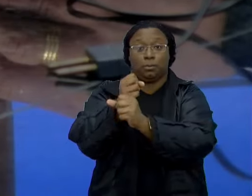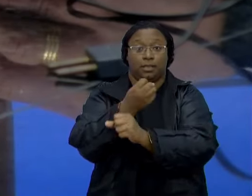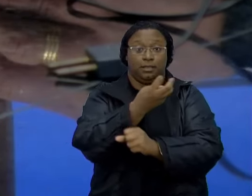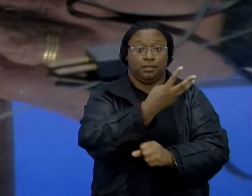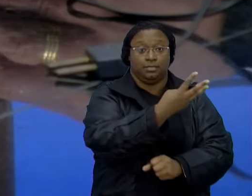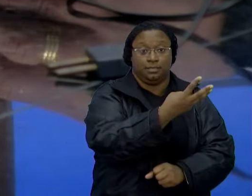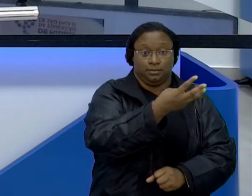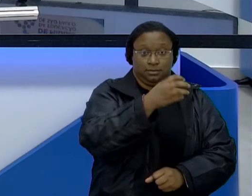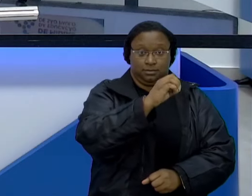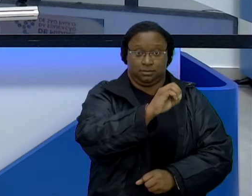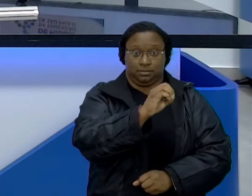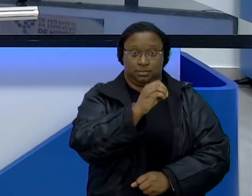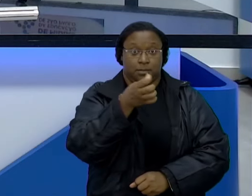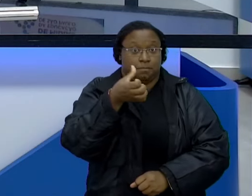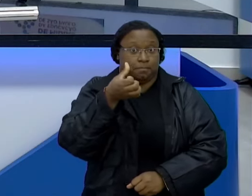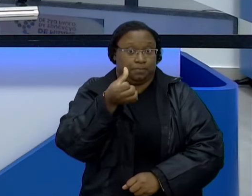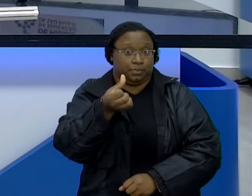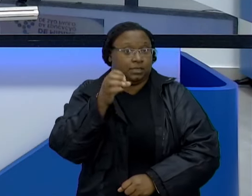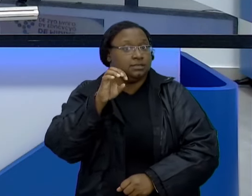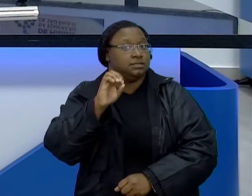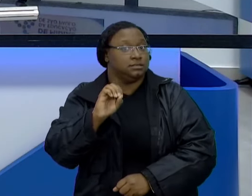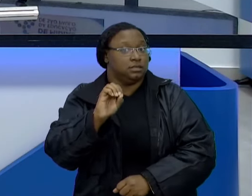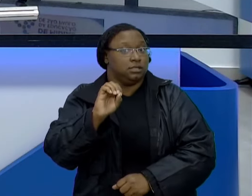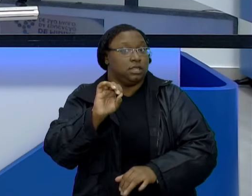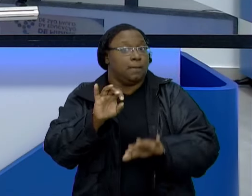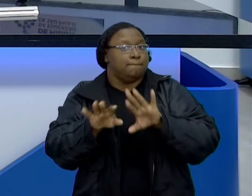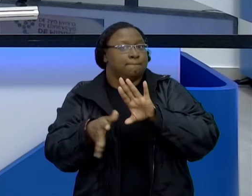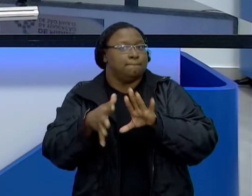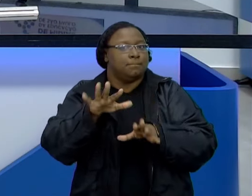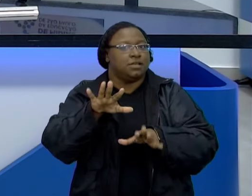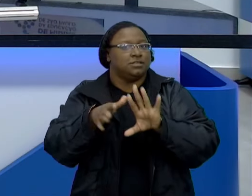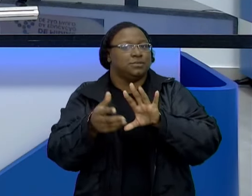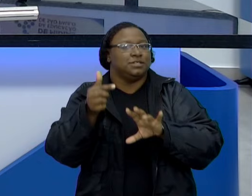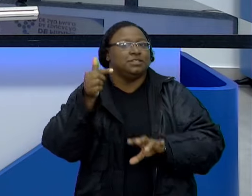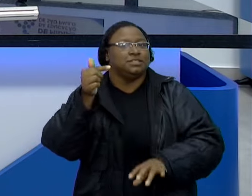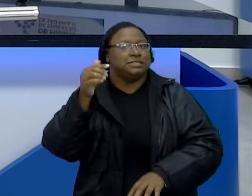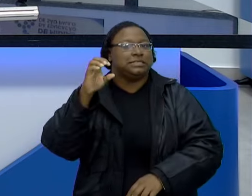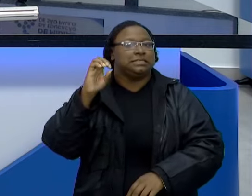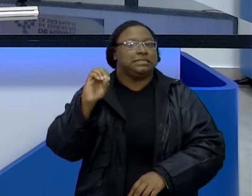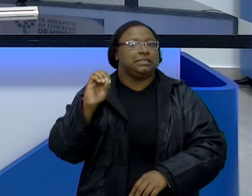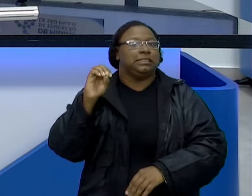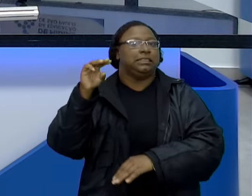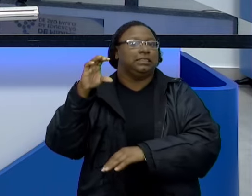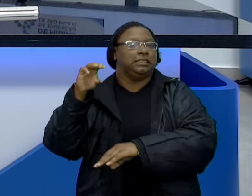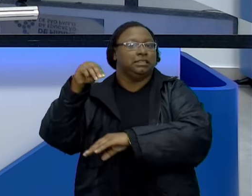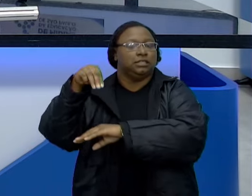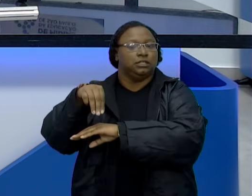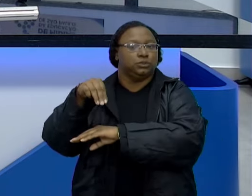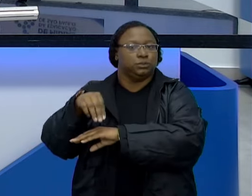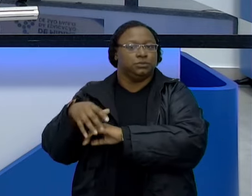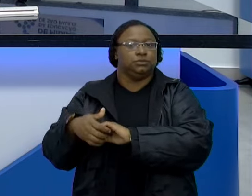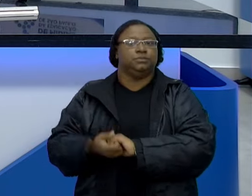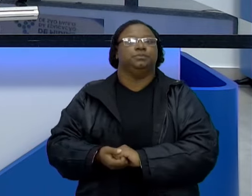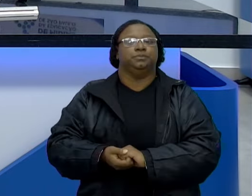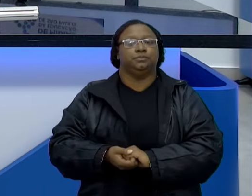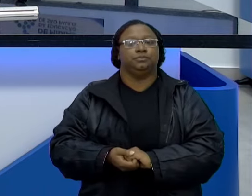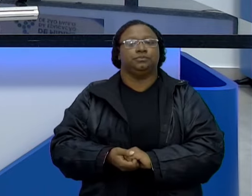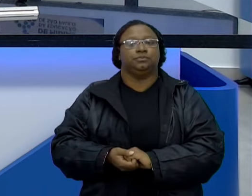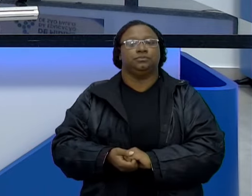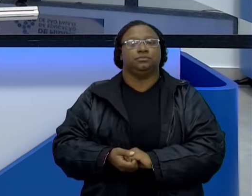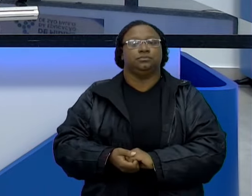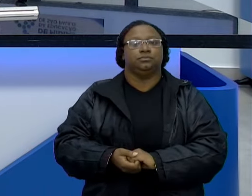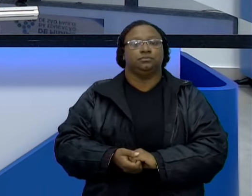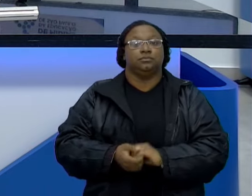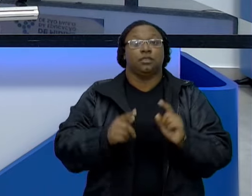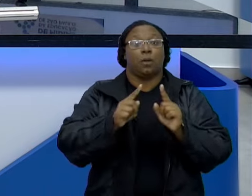60, mais ou menos aí 70 centímetros. Posso considerar 70 centímetros já por uma